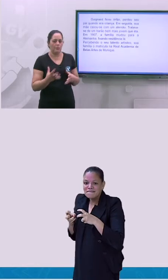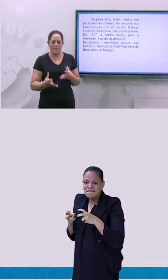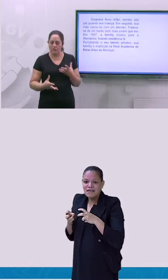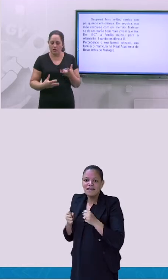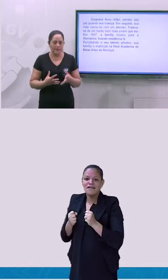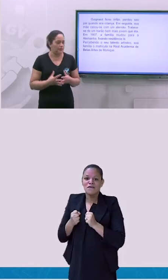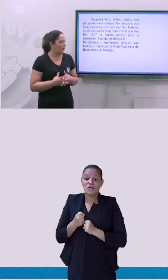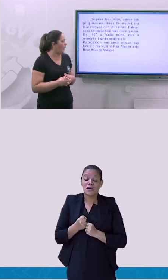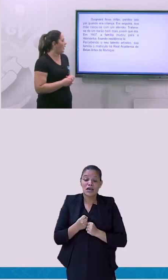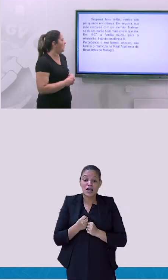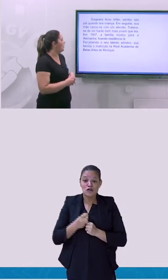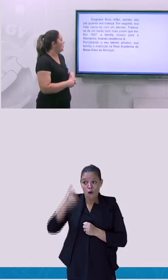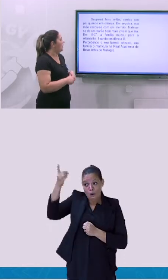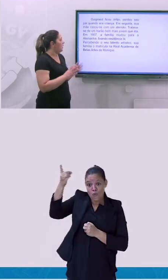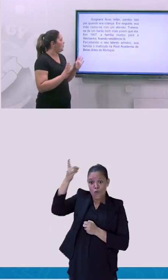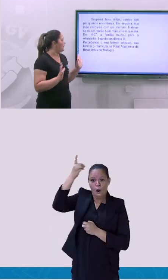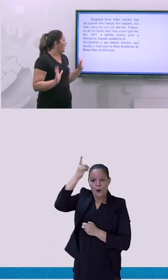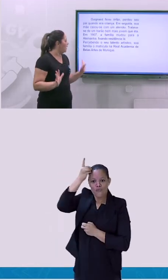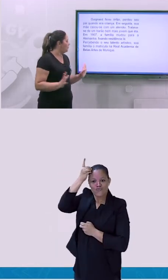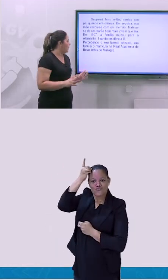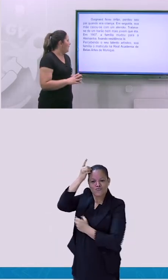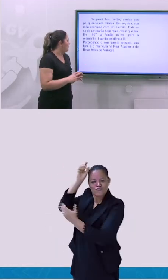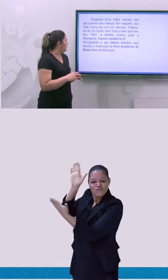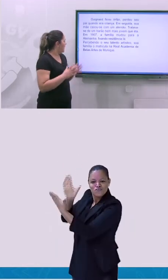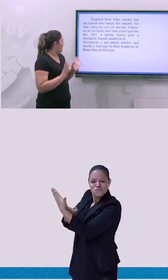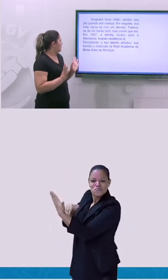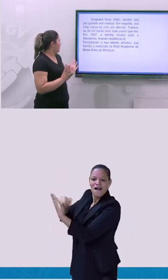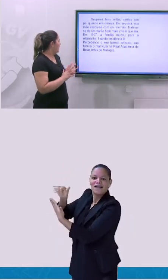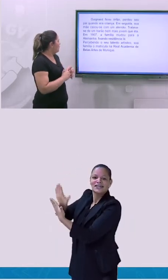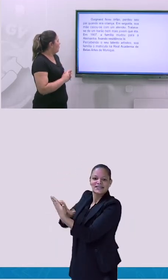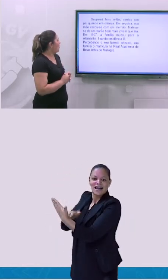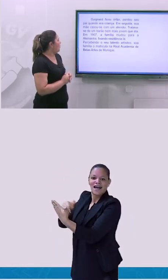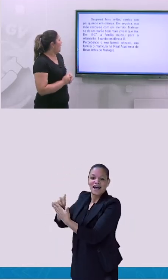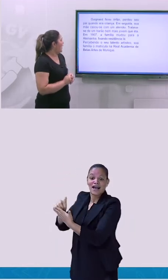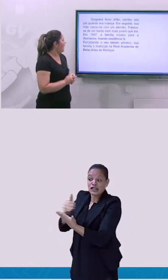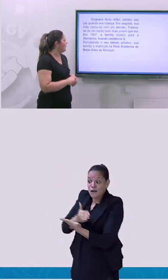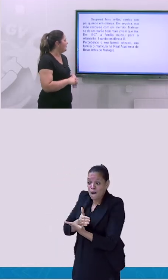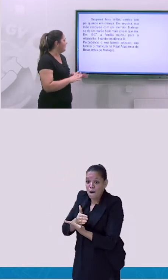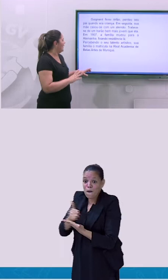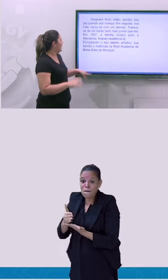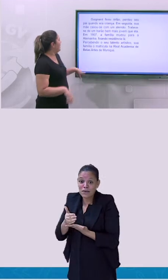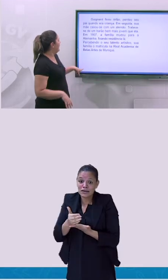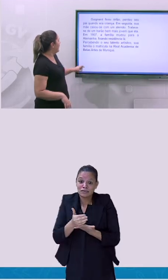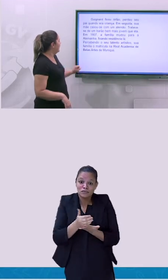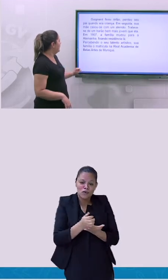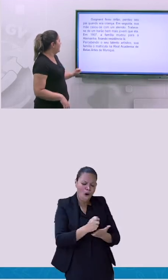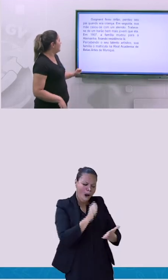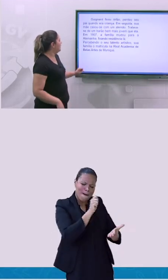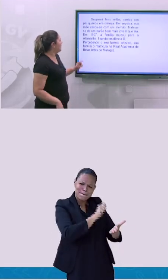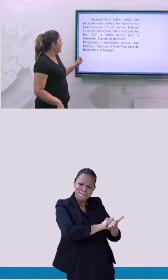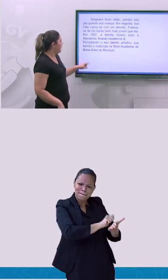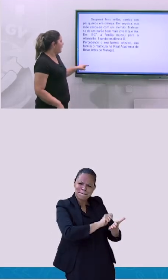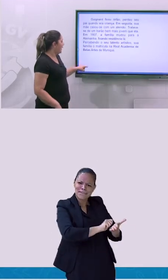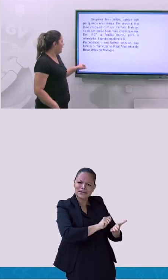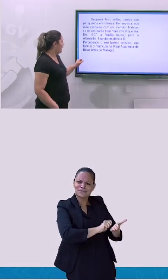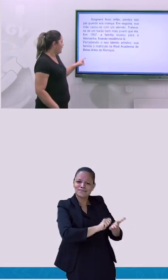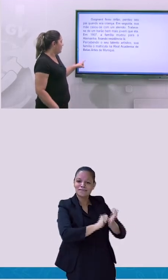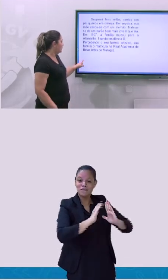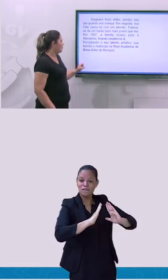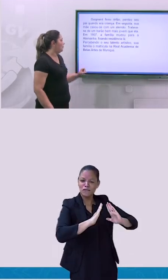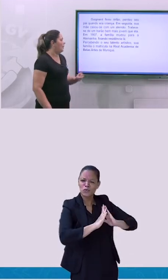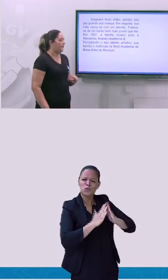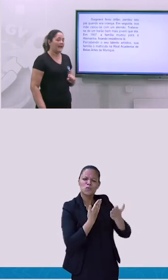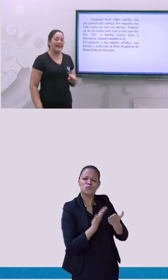com um barão bem mais jovem do que ela e mudaram. Eles foram morar lá na Alemanha e lá